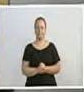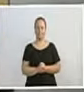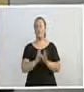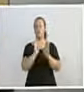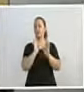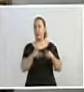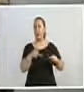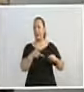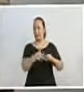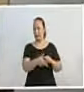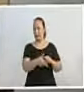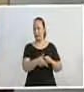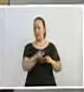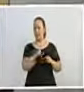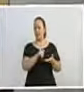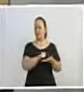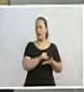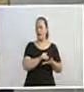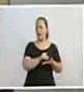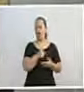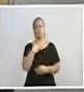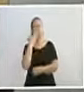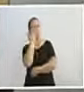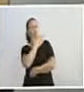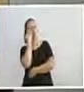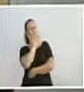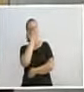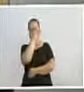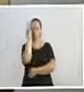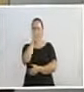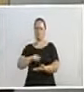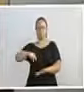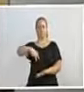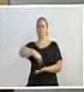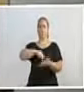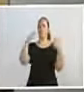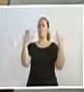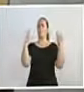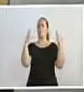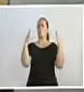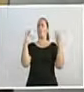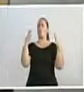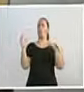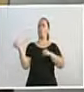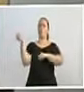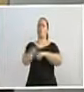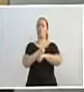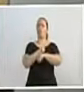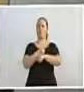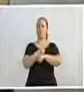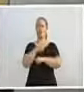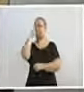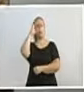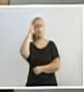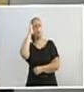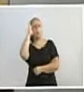aqui, né? Ninguém falou aqui. Eu não vi aqueles que vieram aqui aplaudir o impeachment da presidente Dilma, né? Não vi